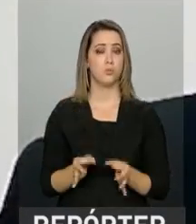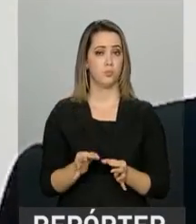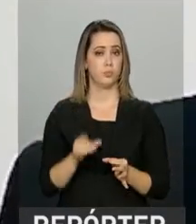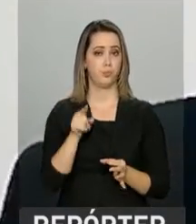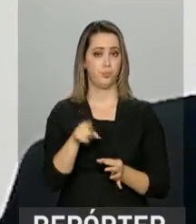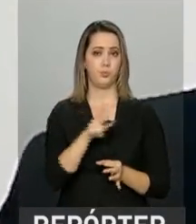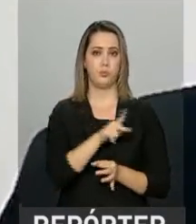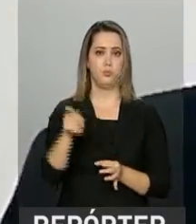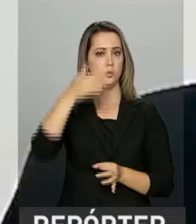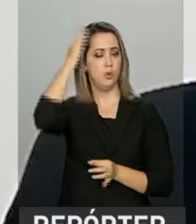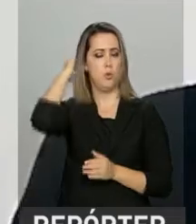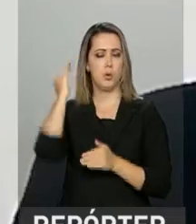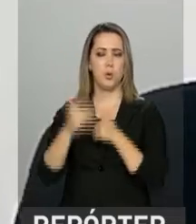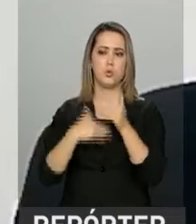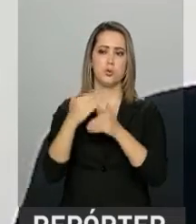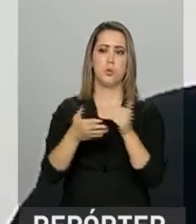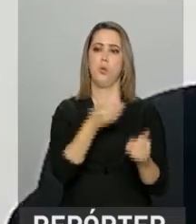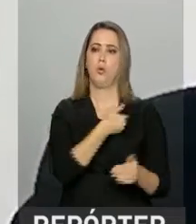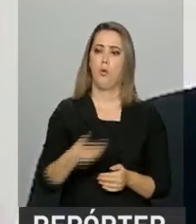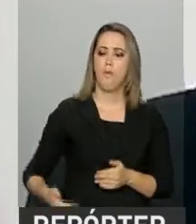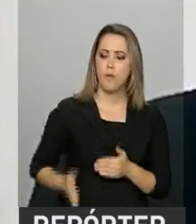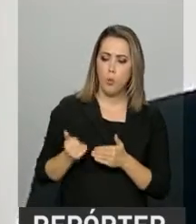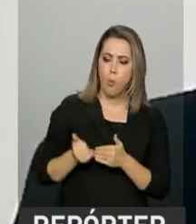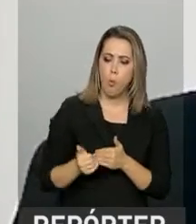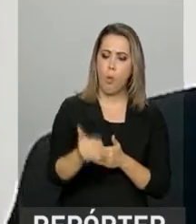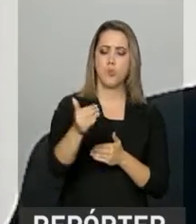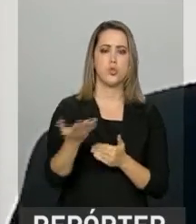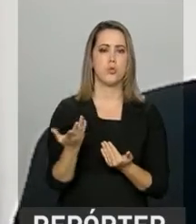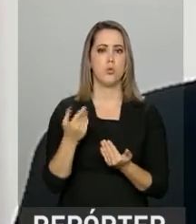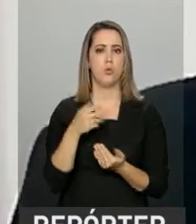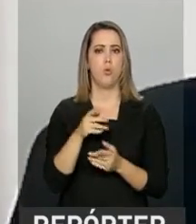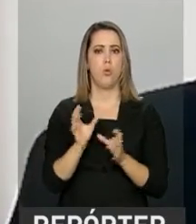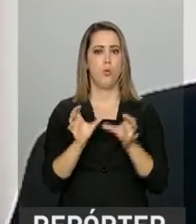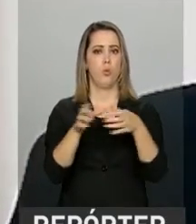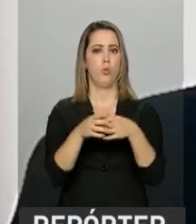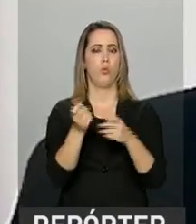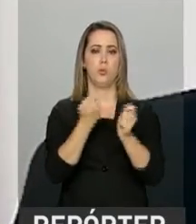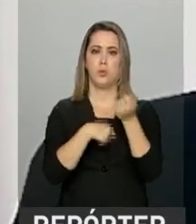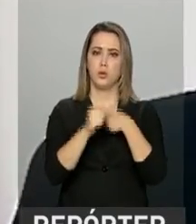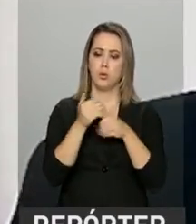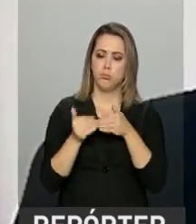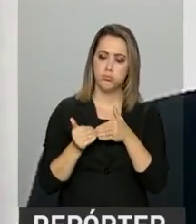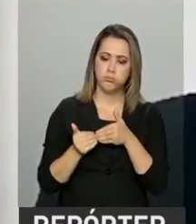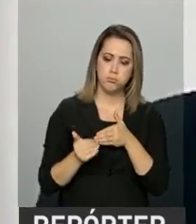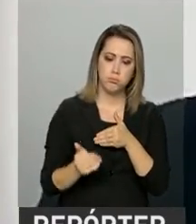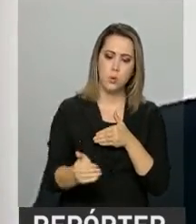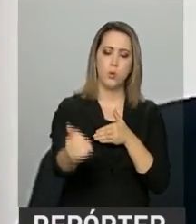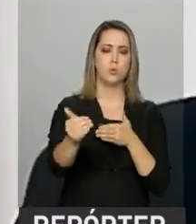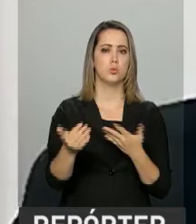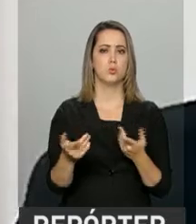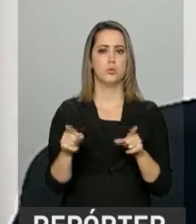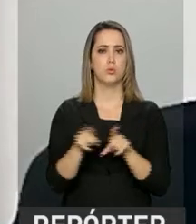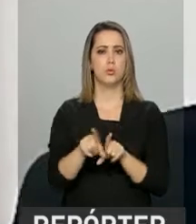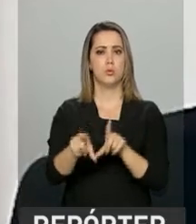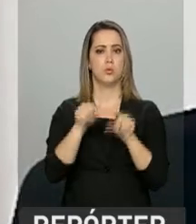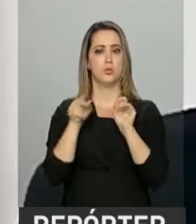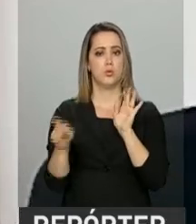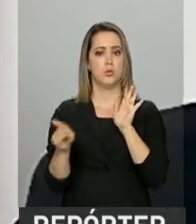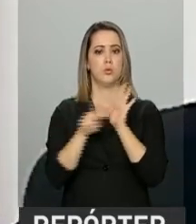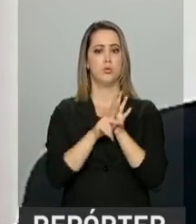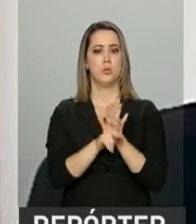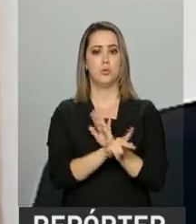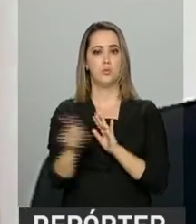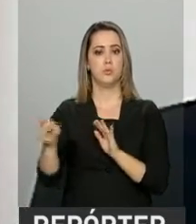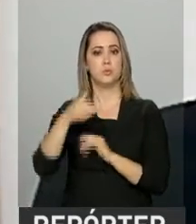presidente Temer continua, que esse governo continua, a equipe econômica está junto, foi escolhida por ele,